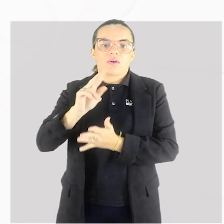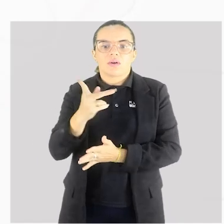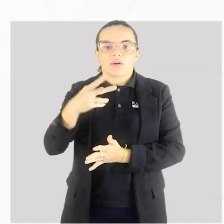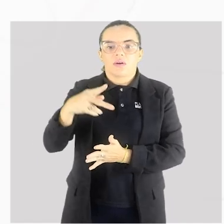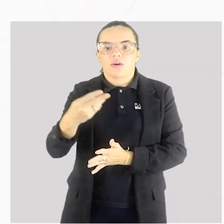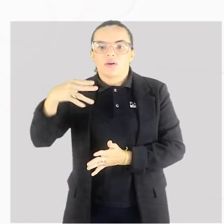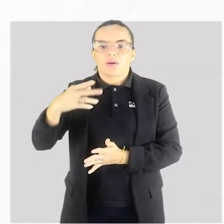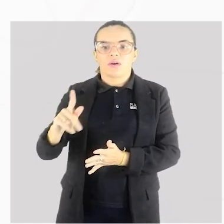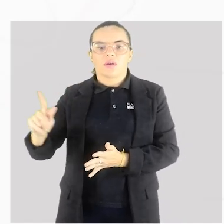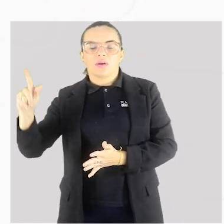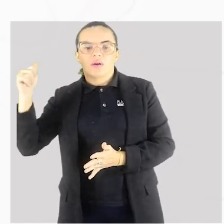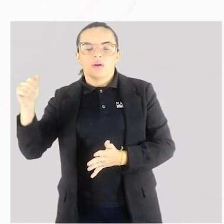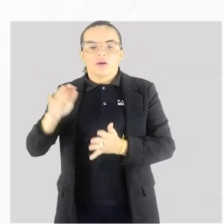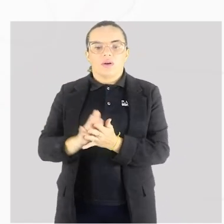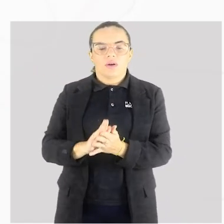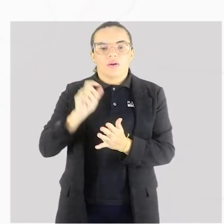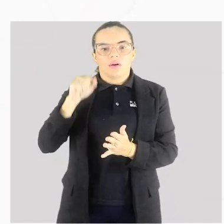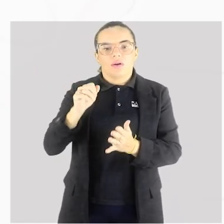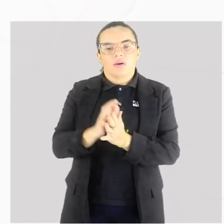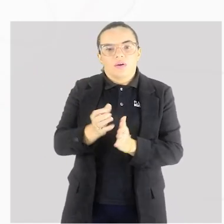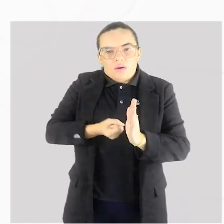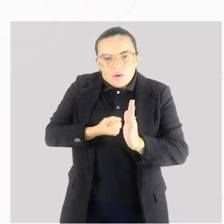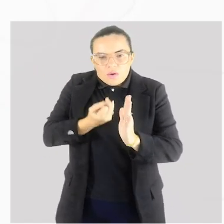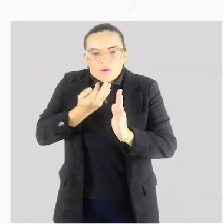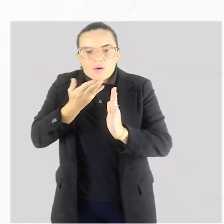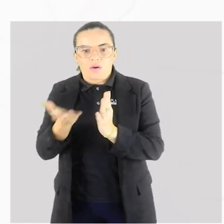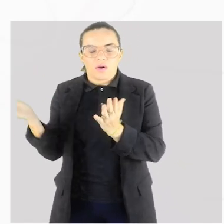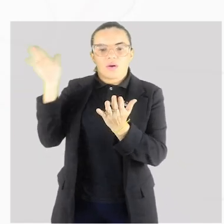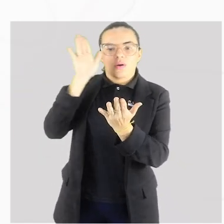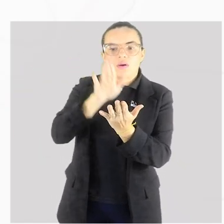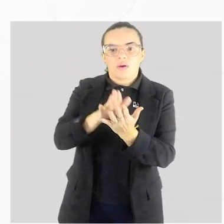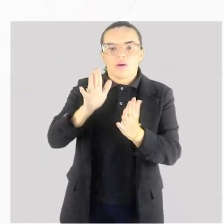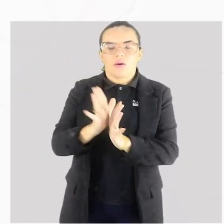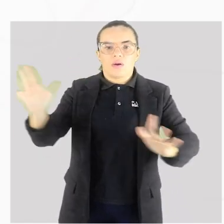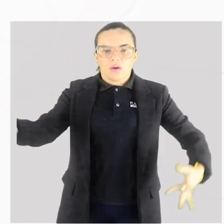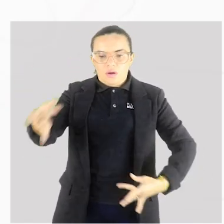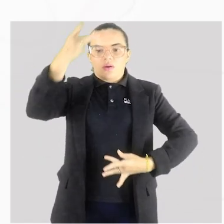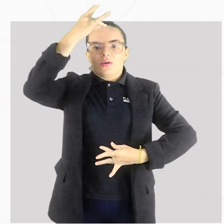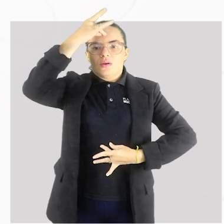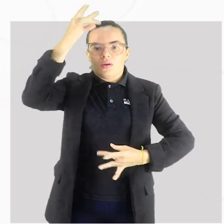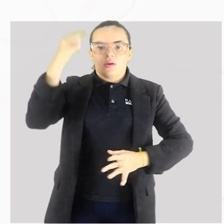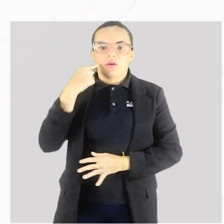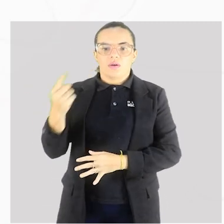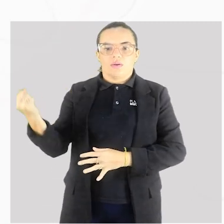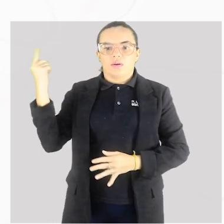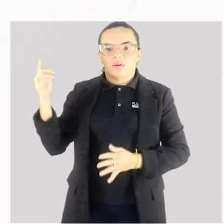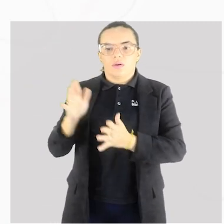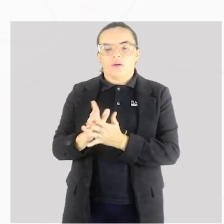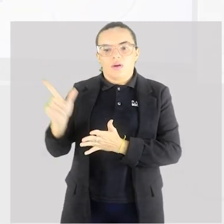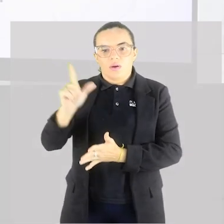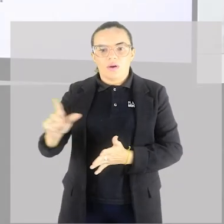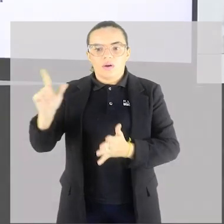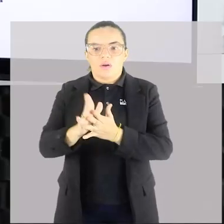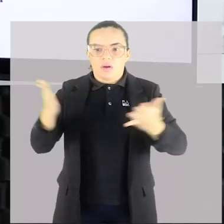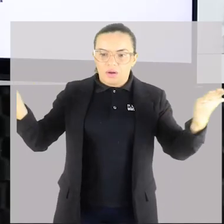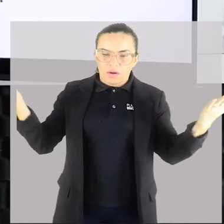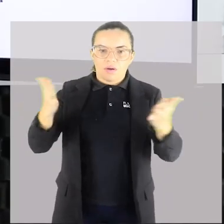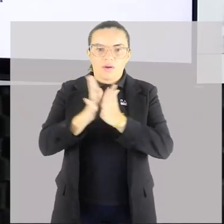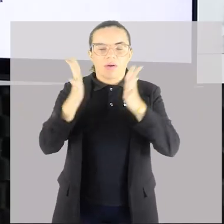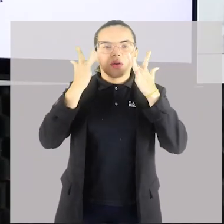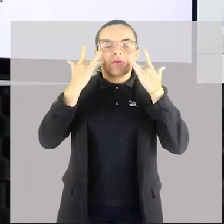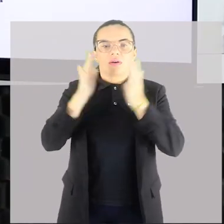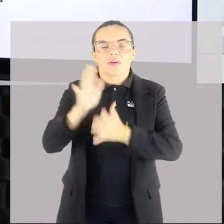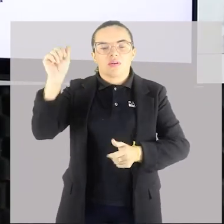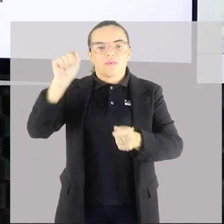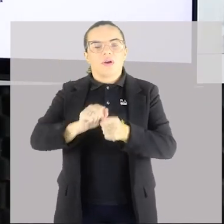Paint, expressionismo abstrato, performance, a gente ainda vai falar nisso nesse mesmo segmento. Happening é literalmente o agora, é o que o artista é capaz de